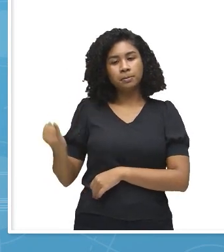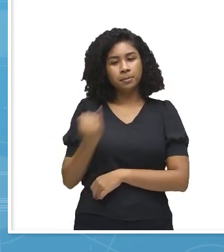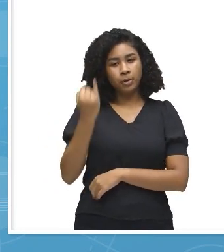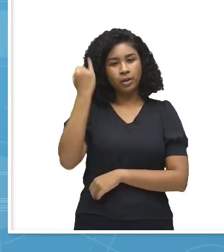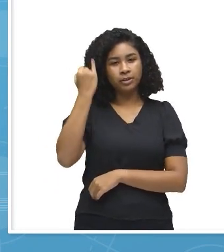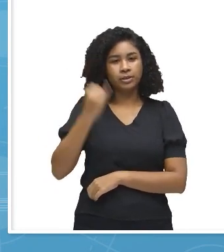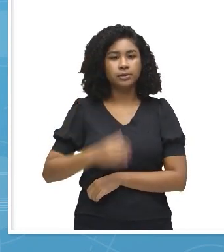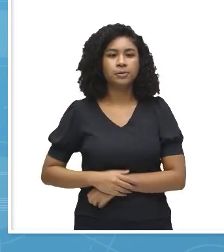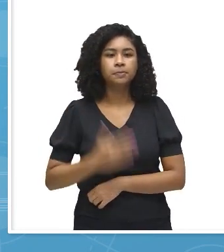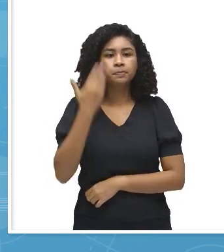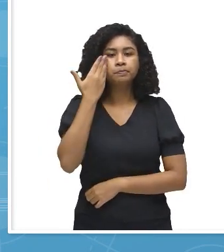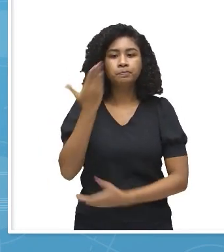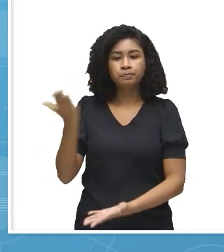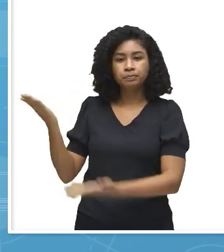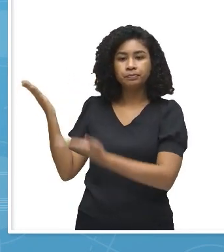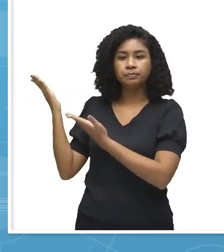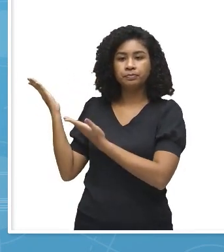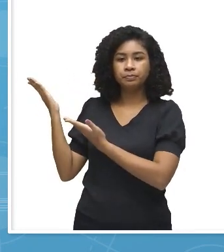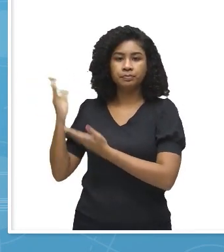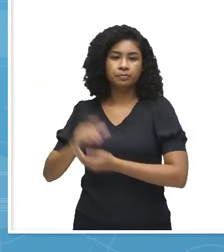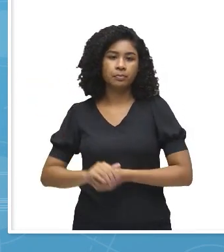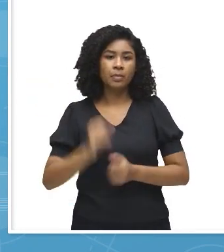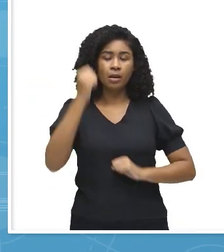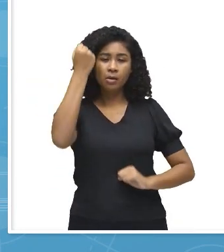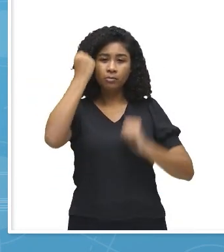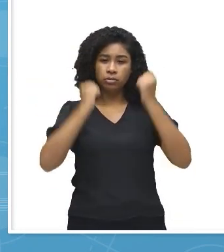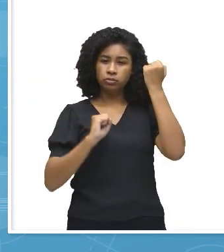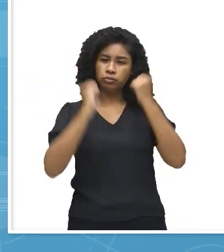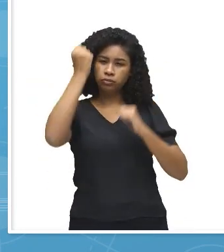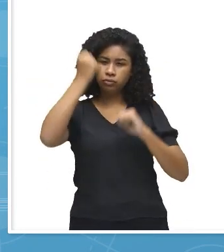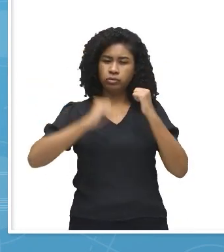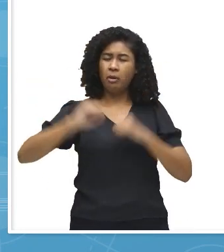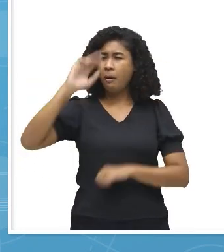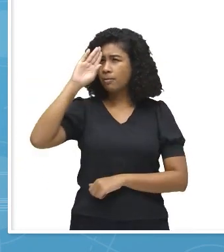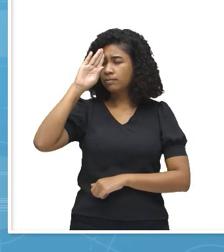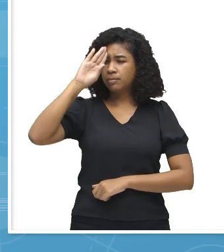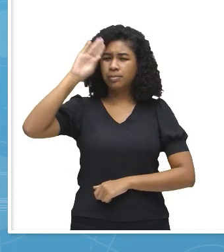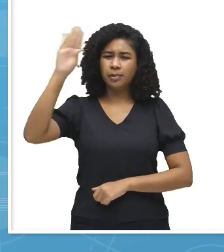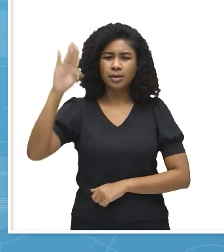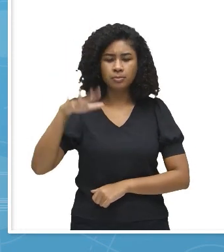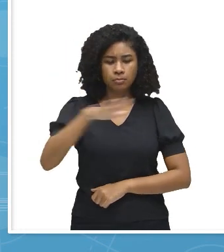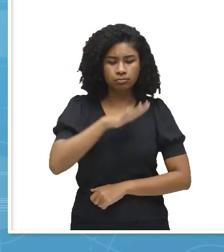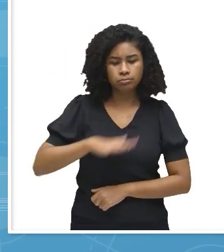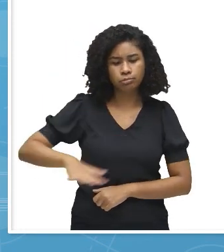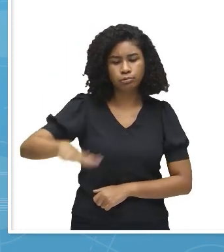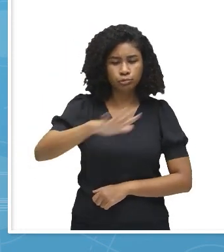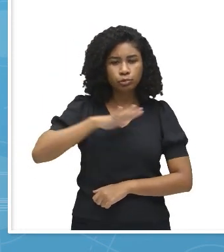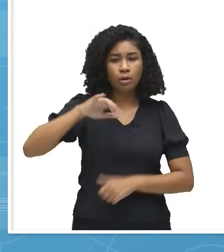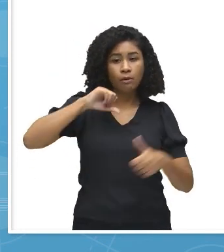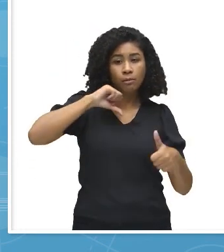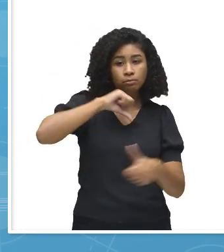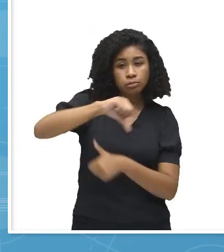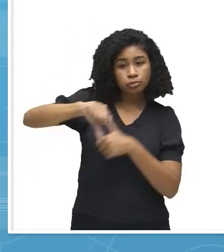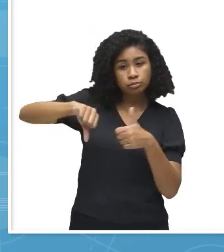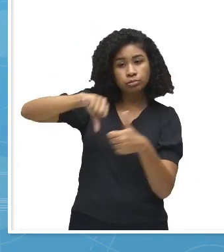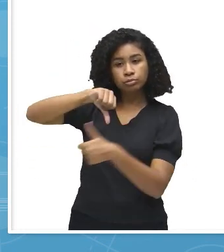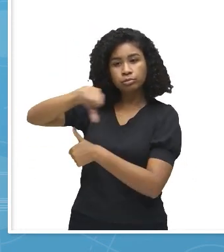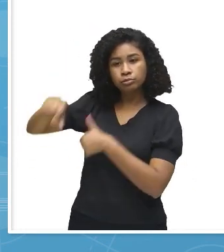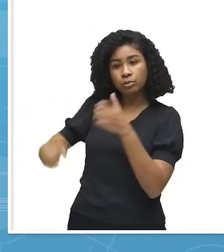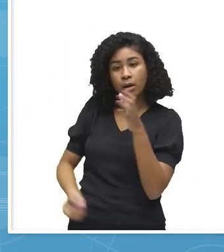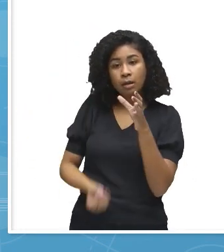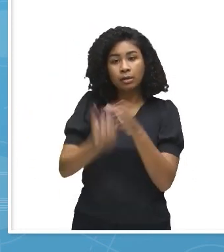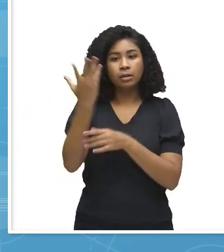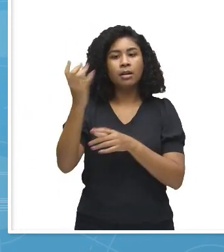dos principais agentes aí de transformação, né, do meio e de construção das bases da